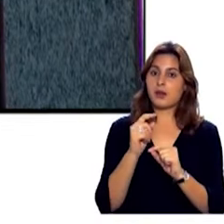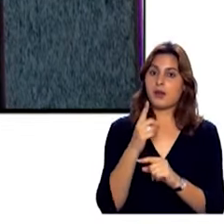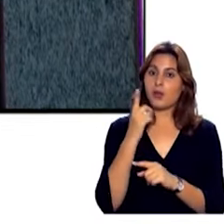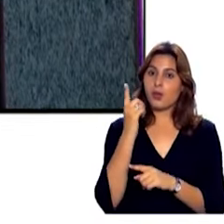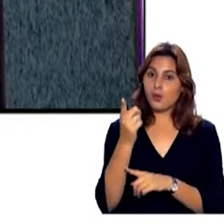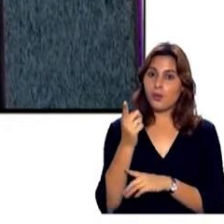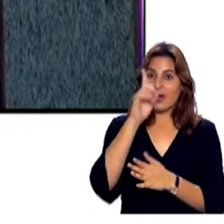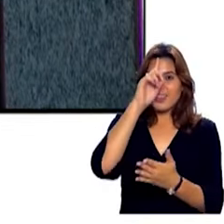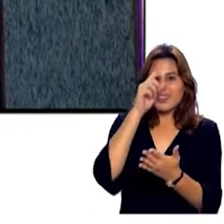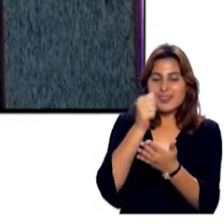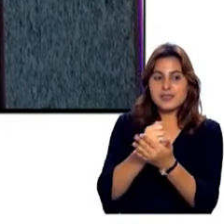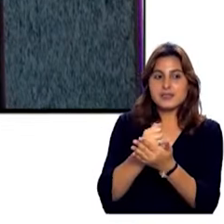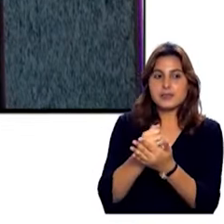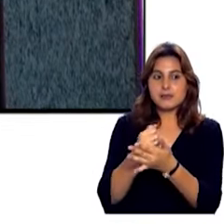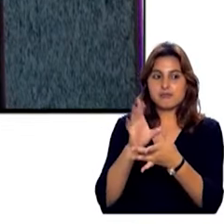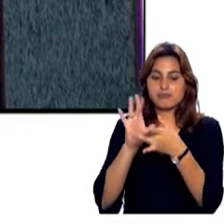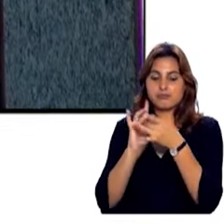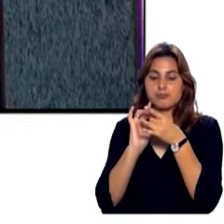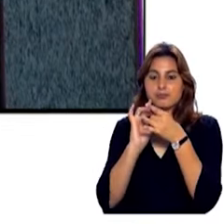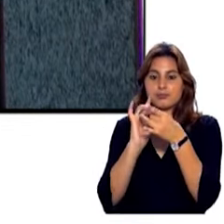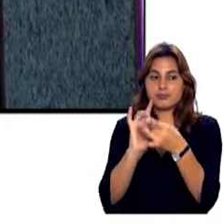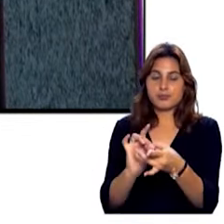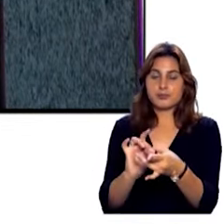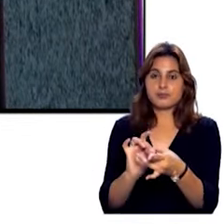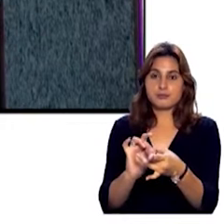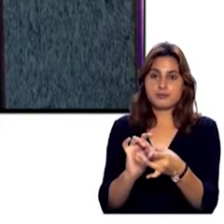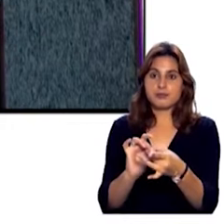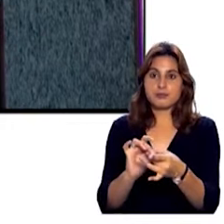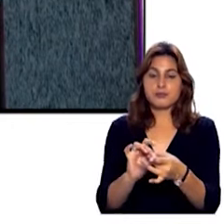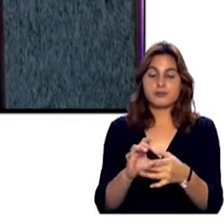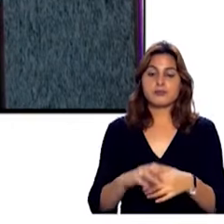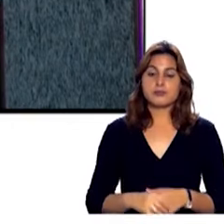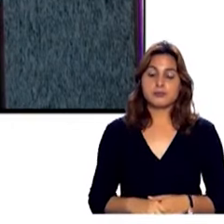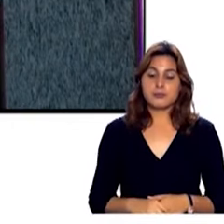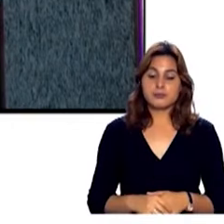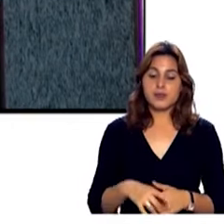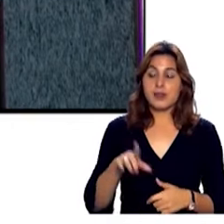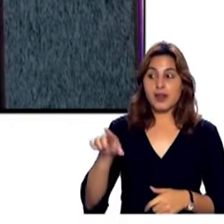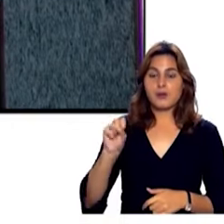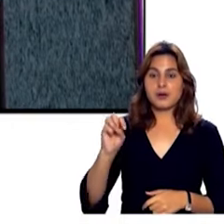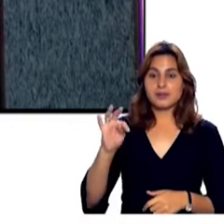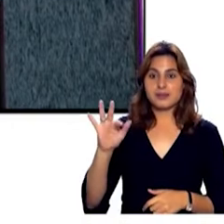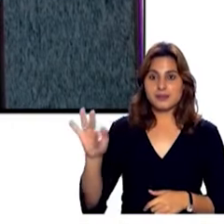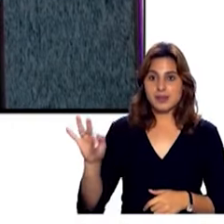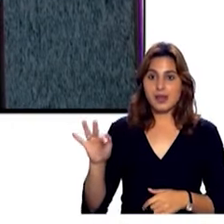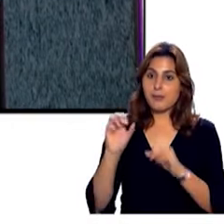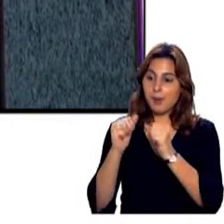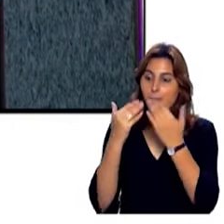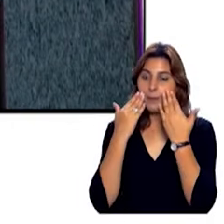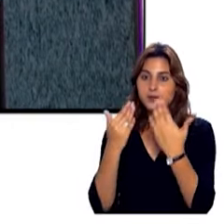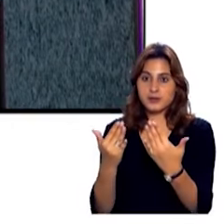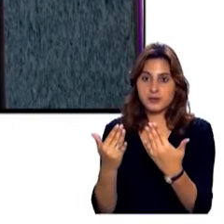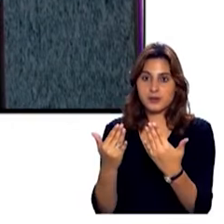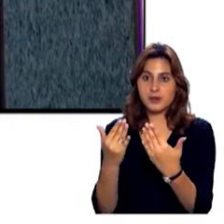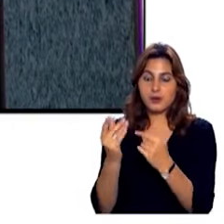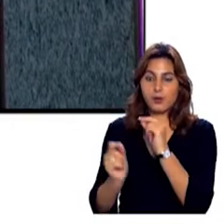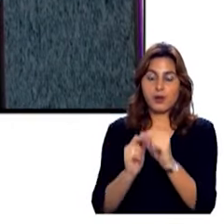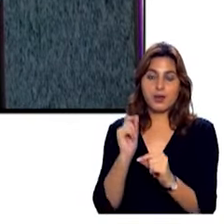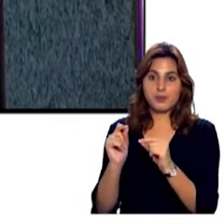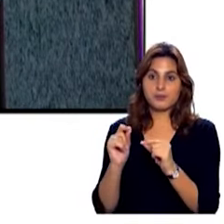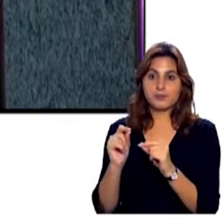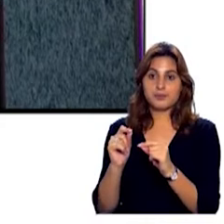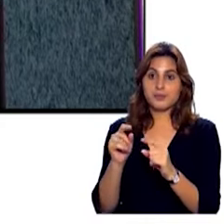eficácia vinculante quando for capaz ele STF de demonstrar que para